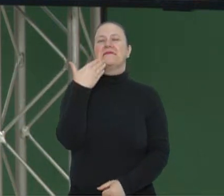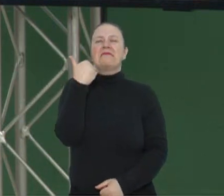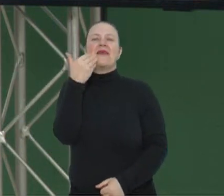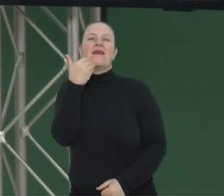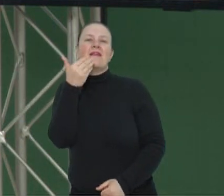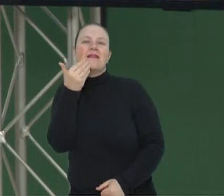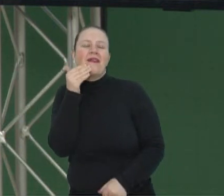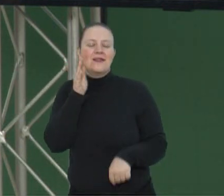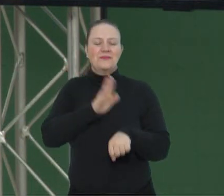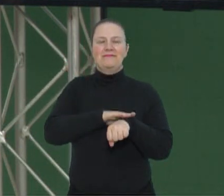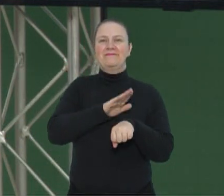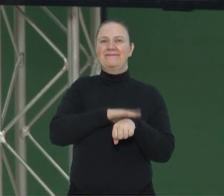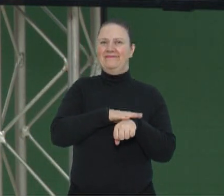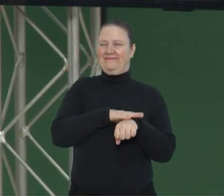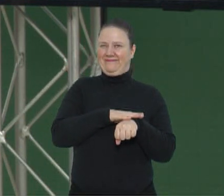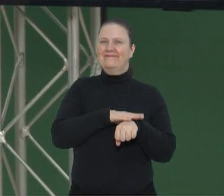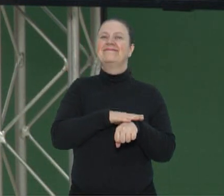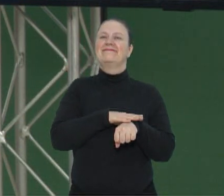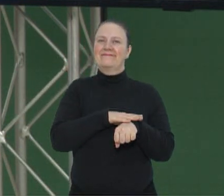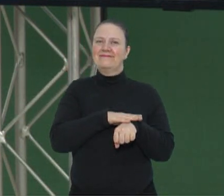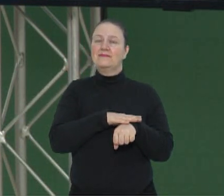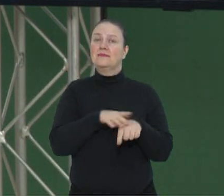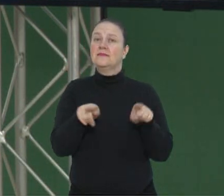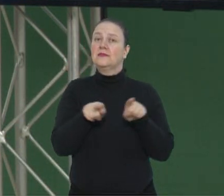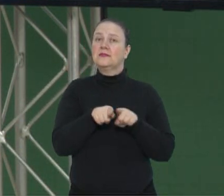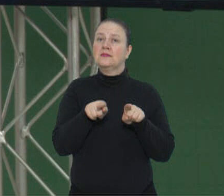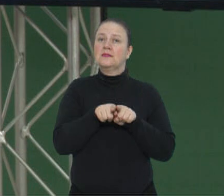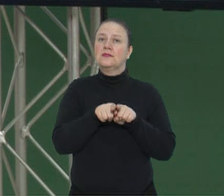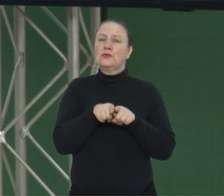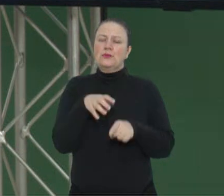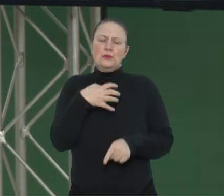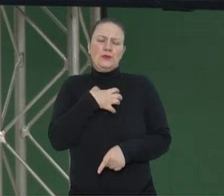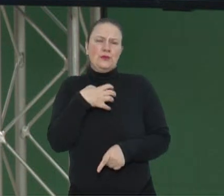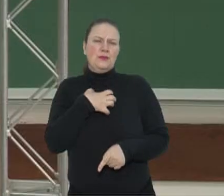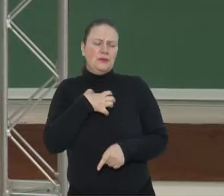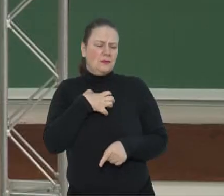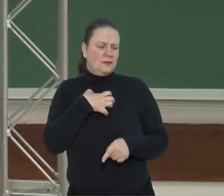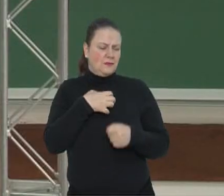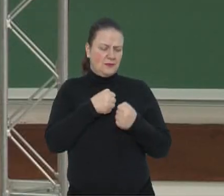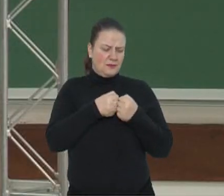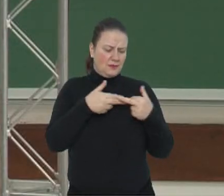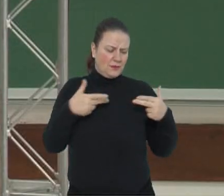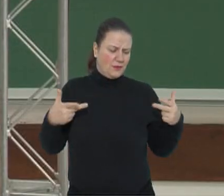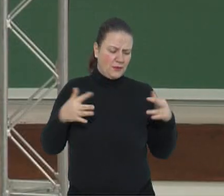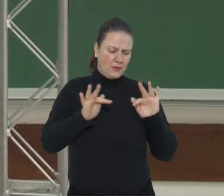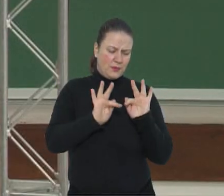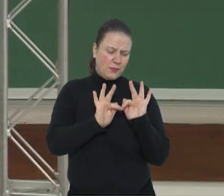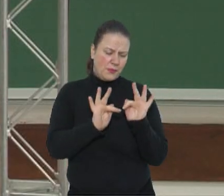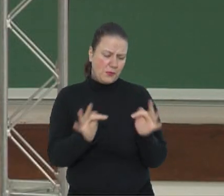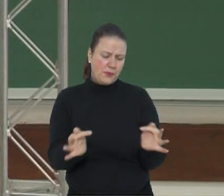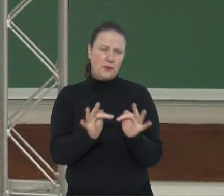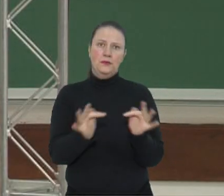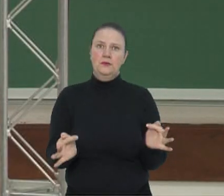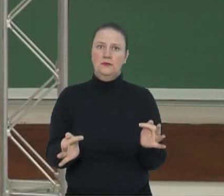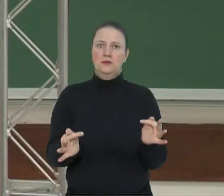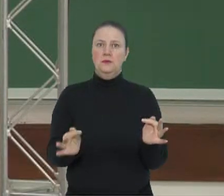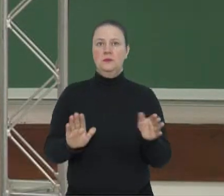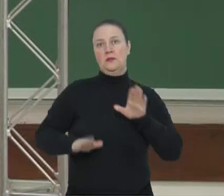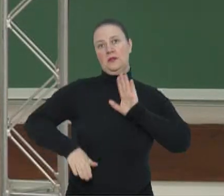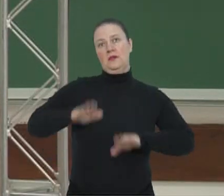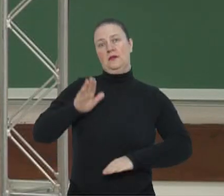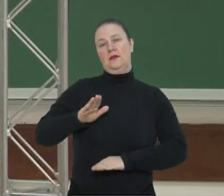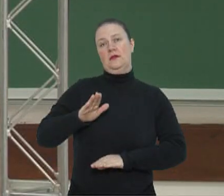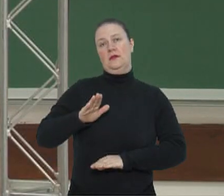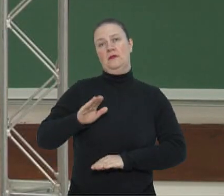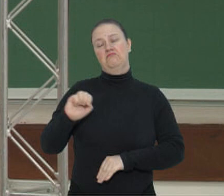melhor este tempo, né? Uma simples coisa. Por exemplo, né, a gente não dá